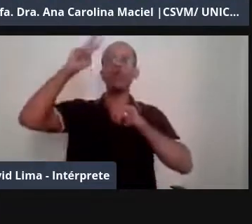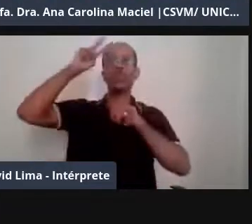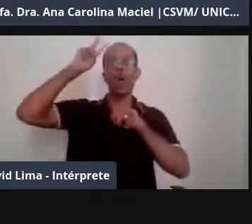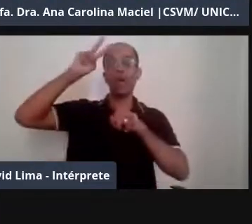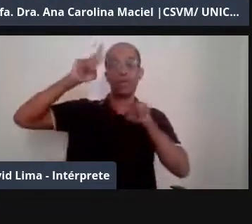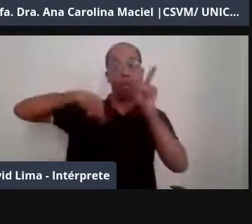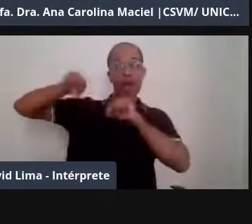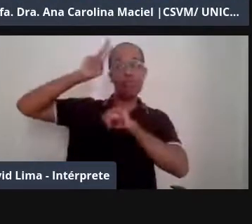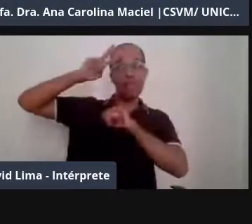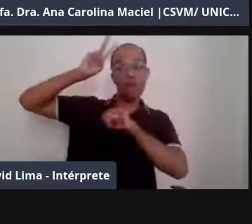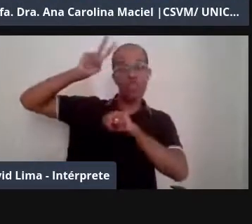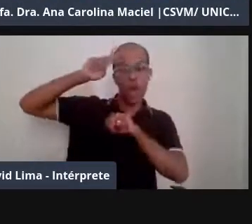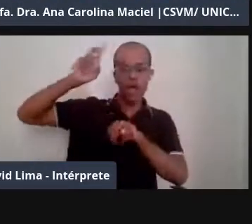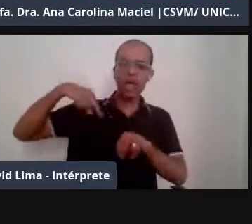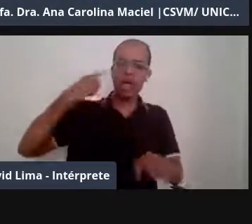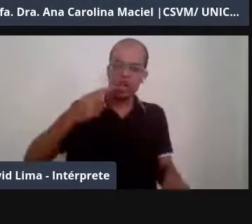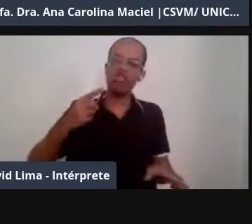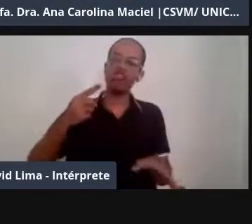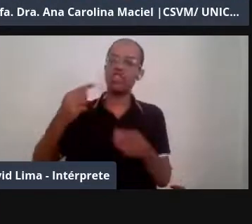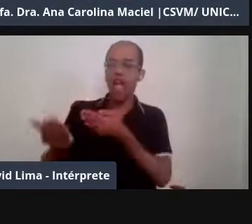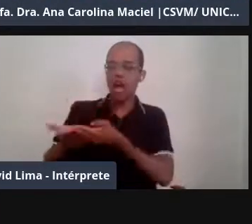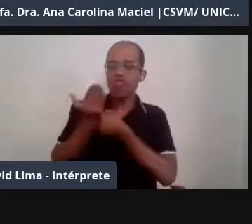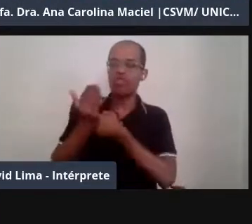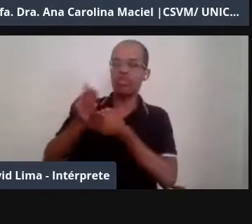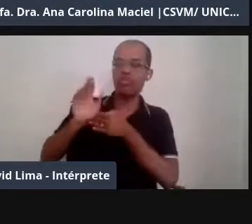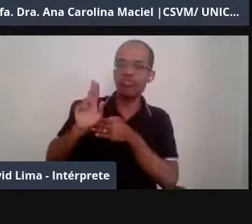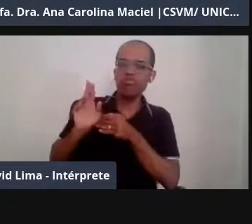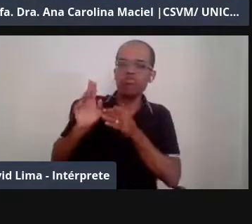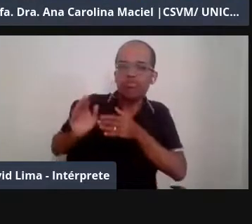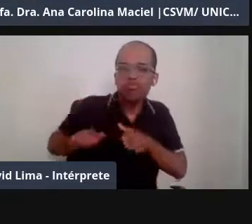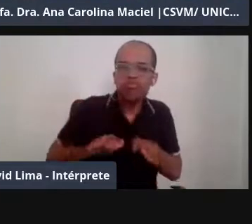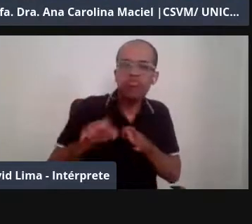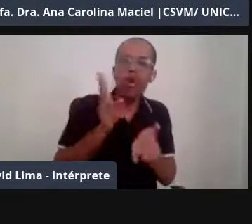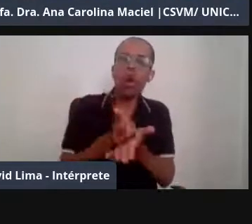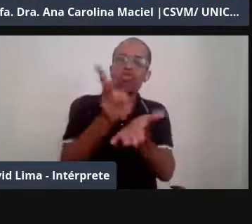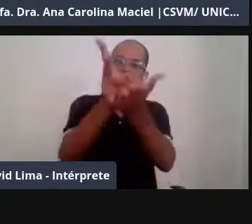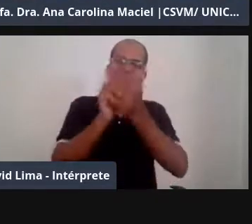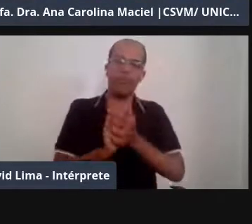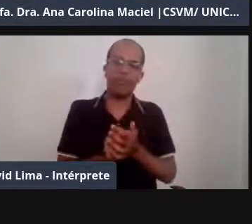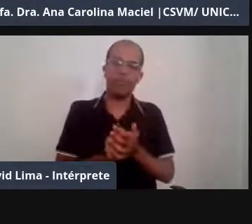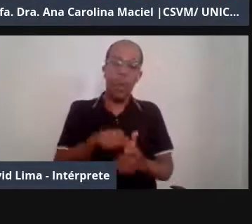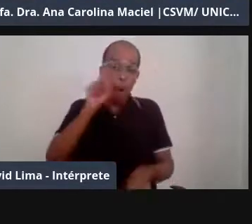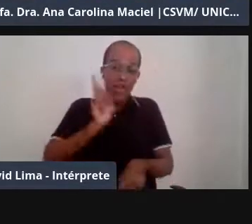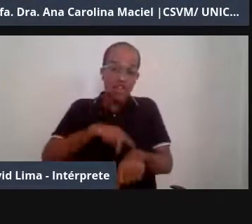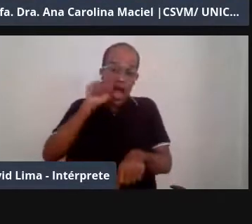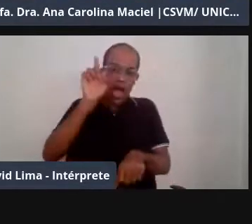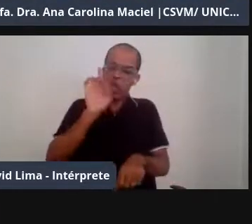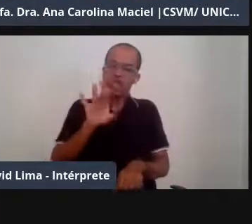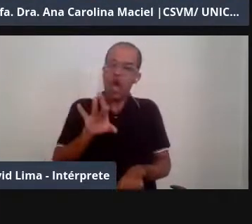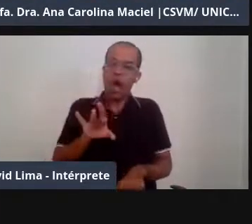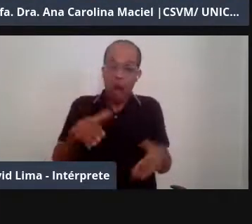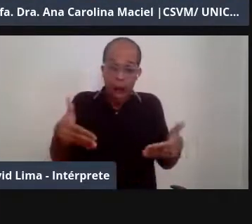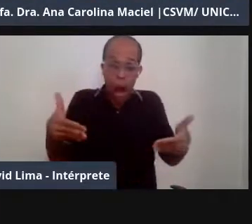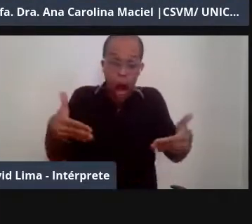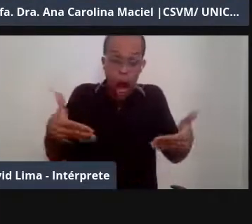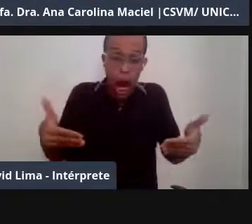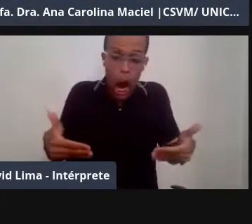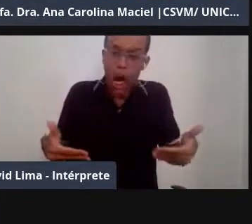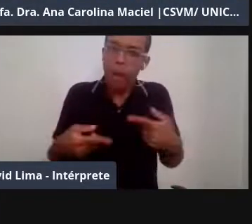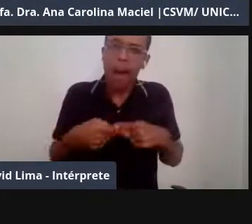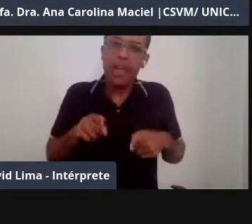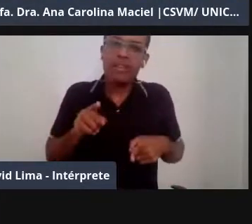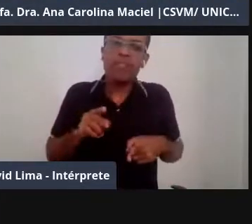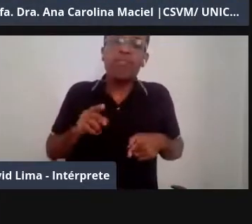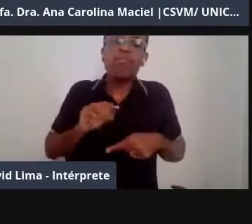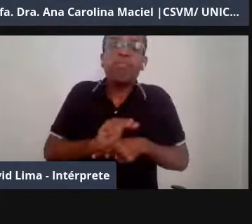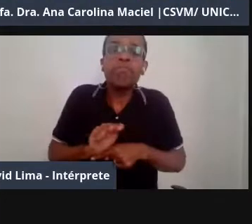histórica que nos faz ir para frente. O imediato é apenas paliativo, necessário, urgente, mas não passa de paliativo.